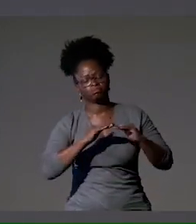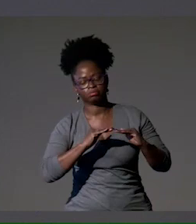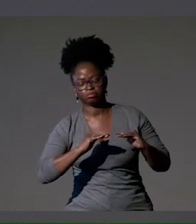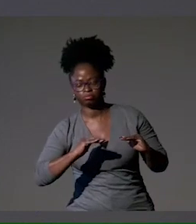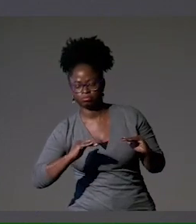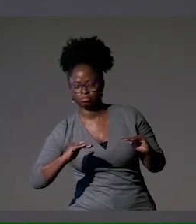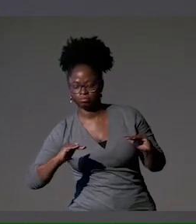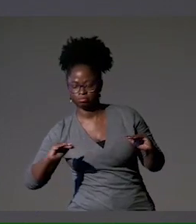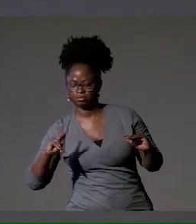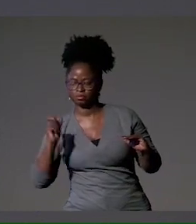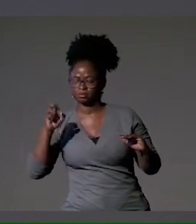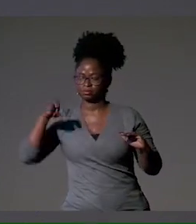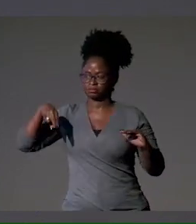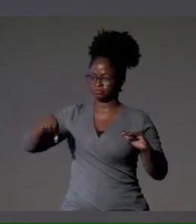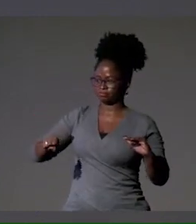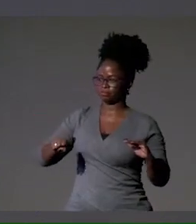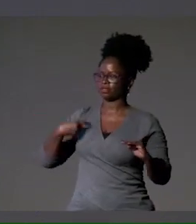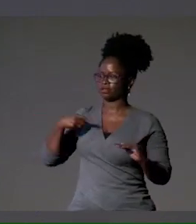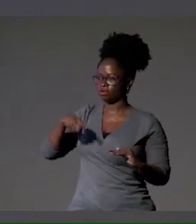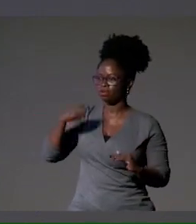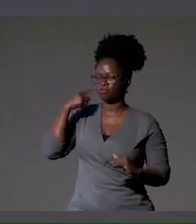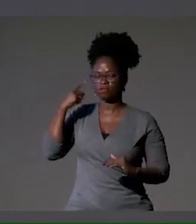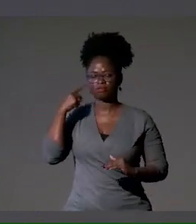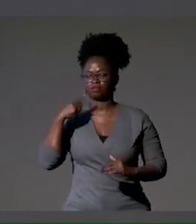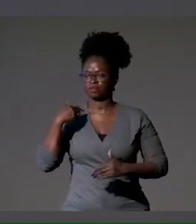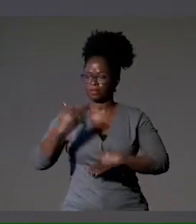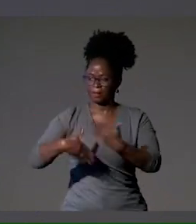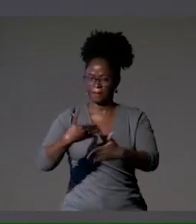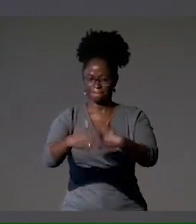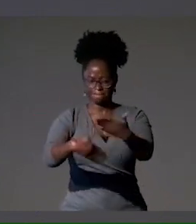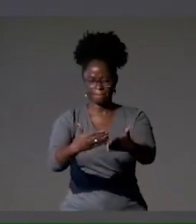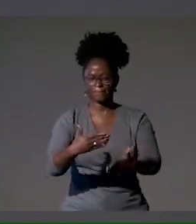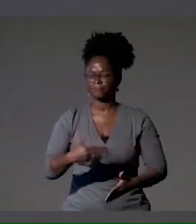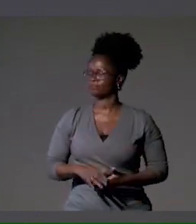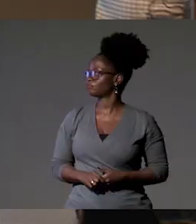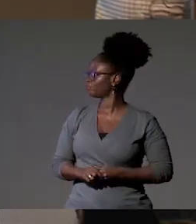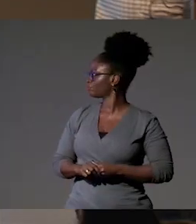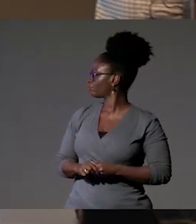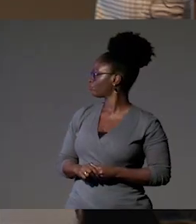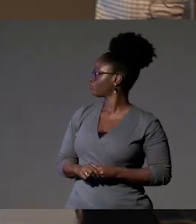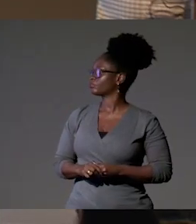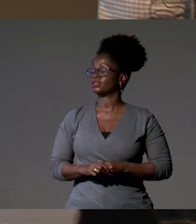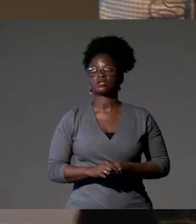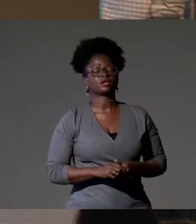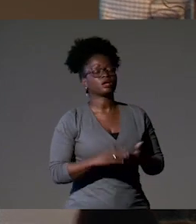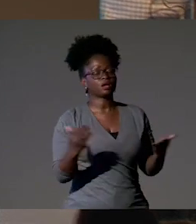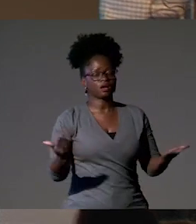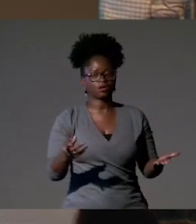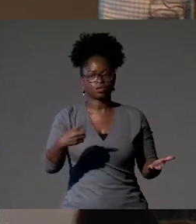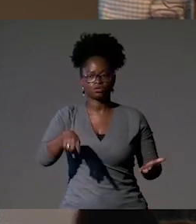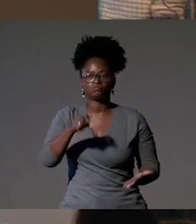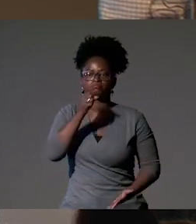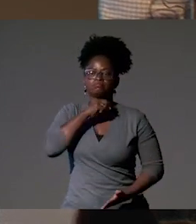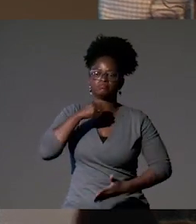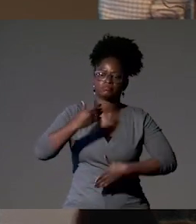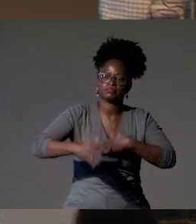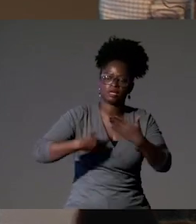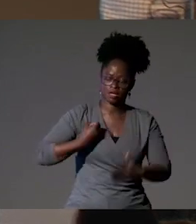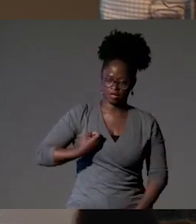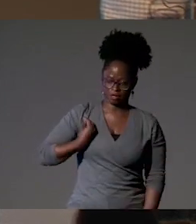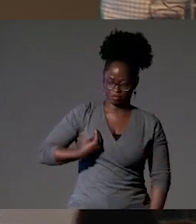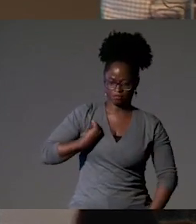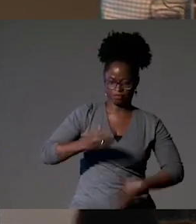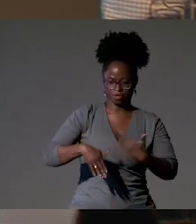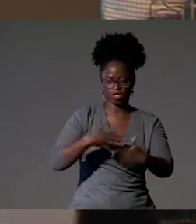sono REM. É isso que a gente vai vendo no garoto. À medida em que a gente envelhece, a tendência é nós